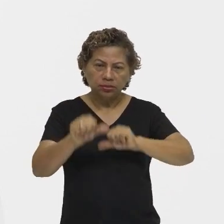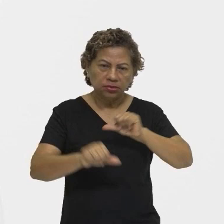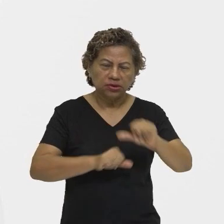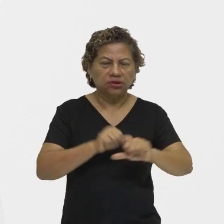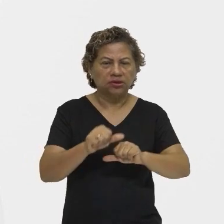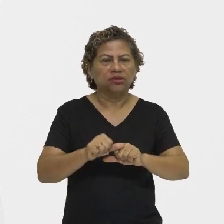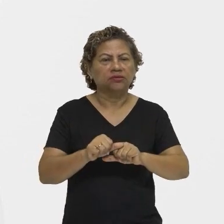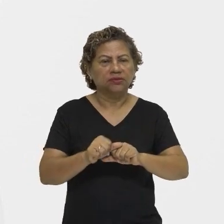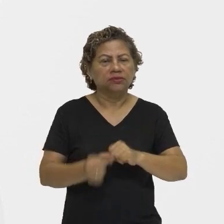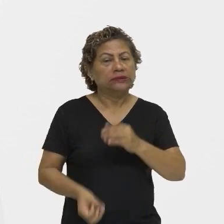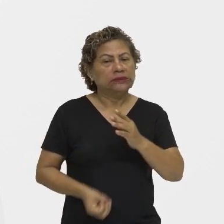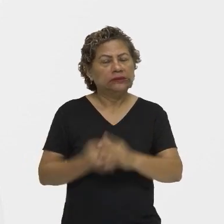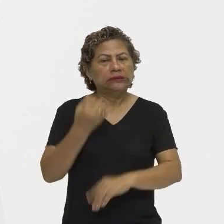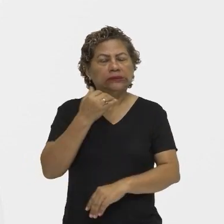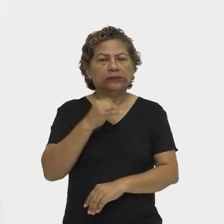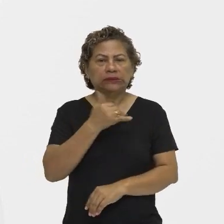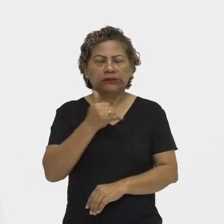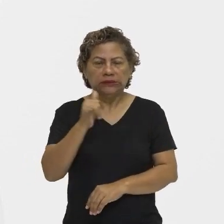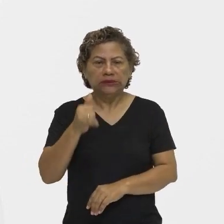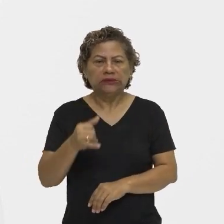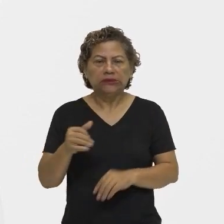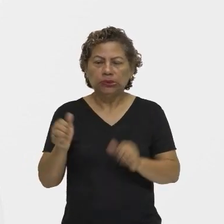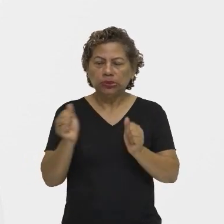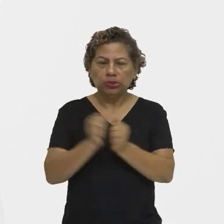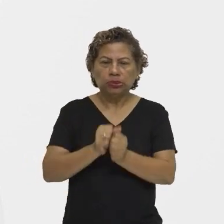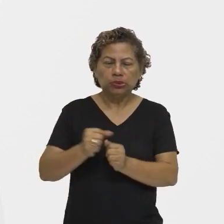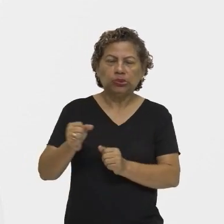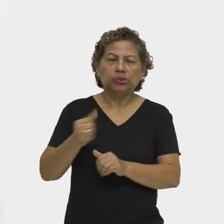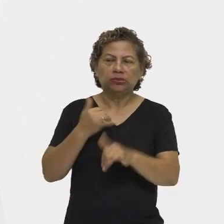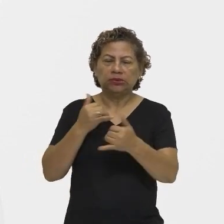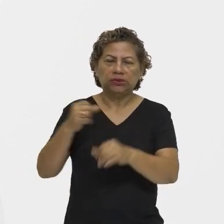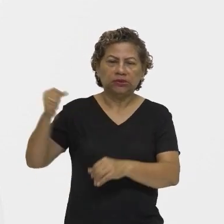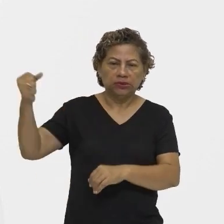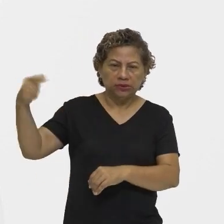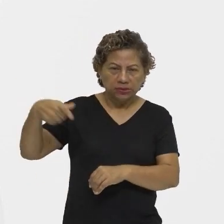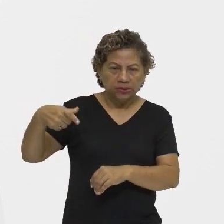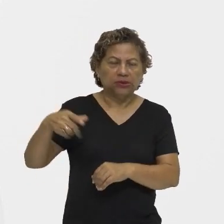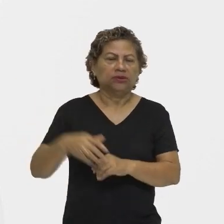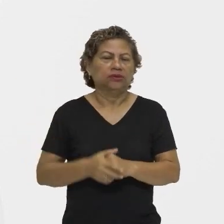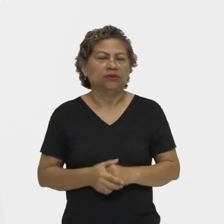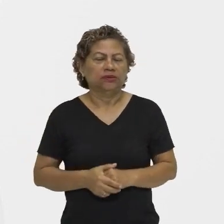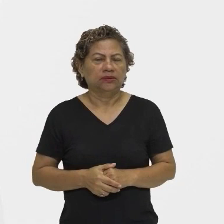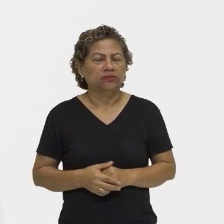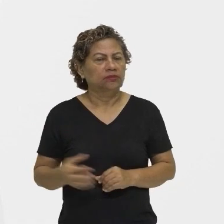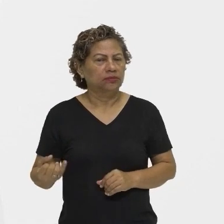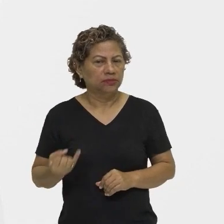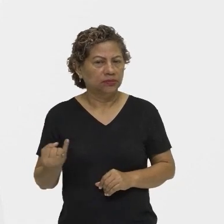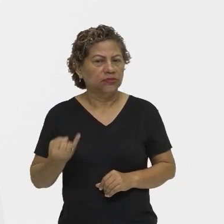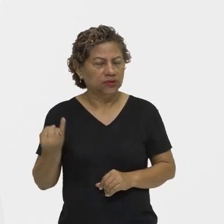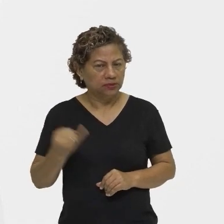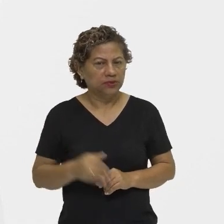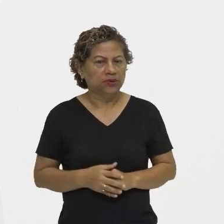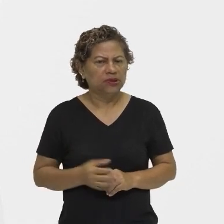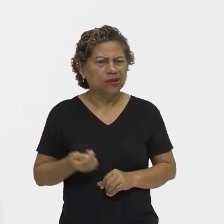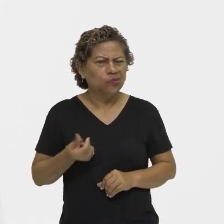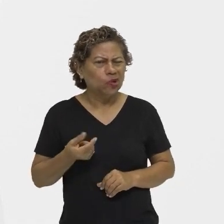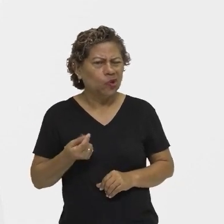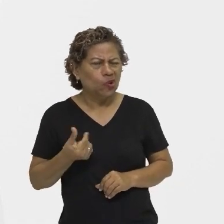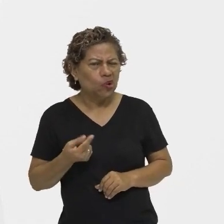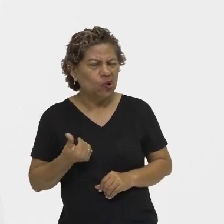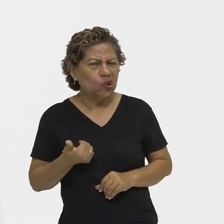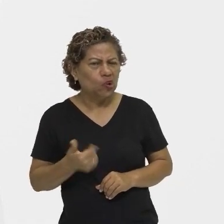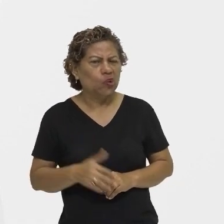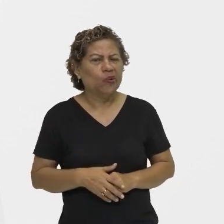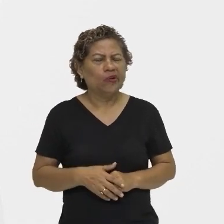produção de energia juntamente com a energia solar. São fontes alternativas, mas que ainda são pouco